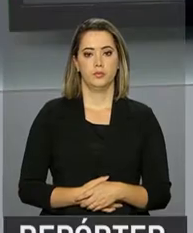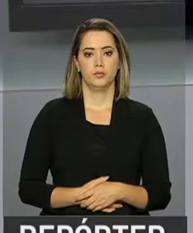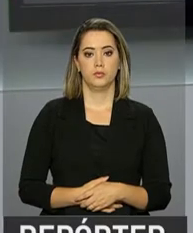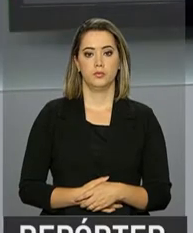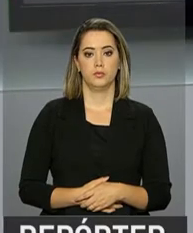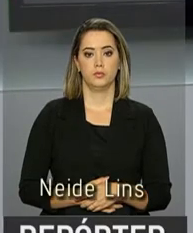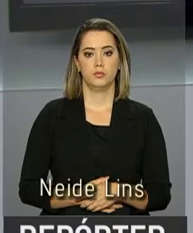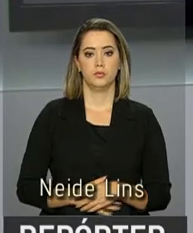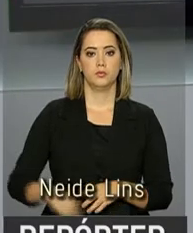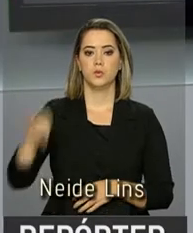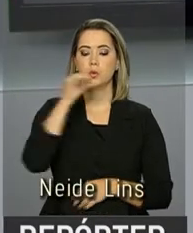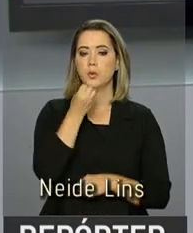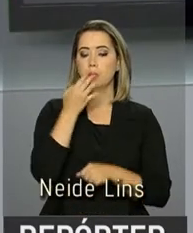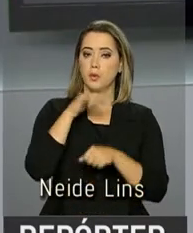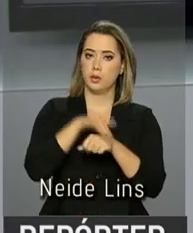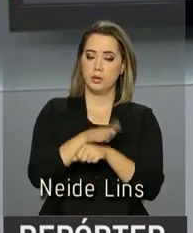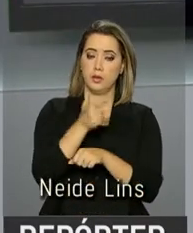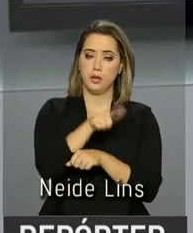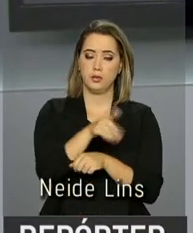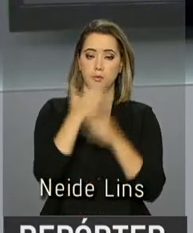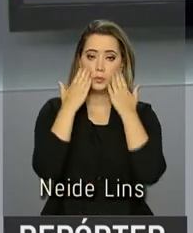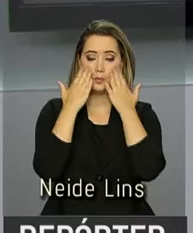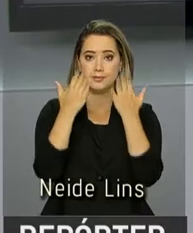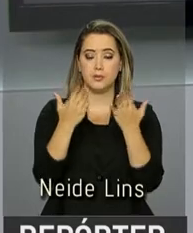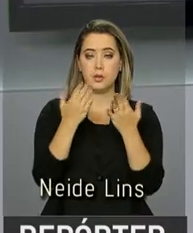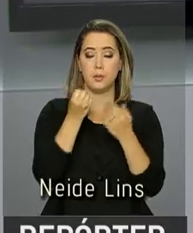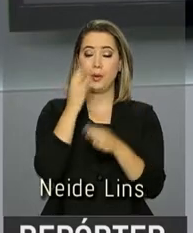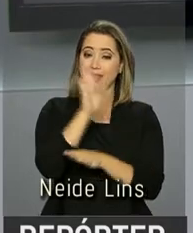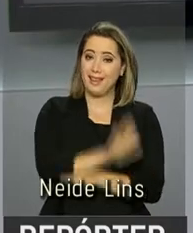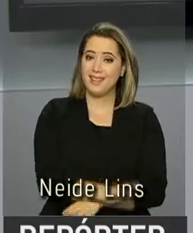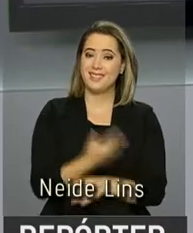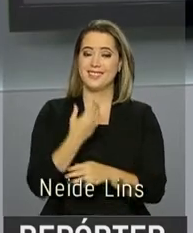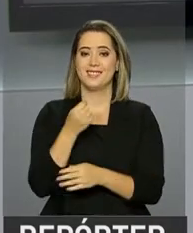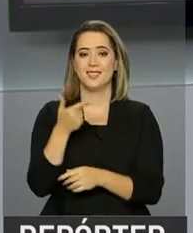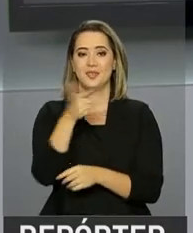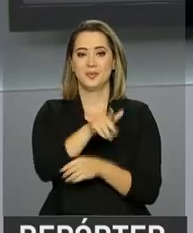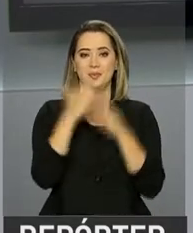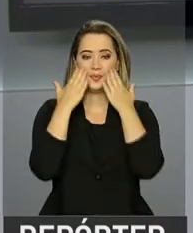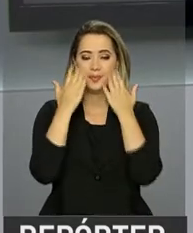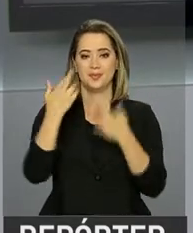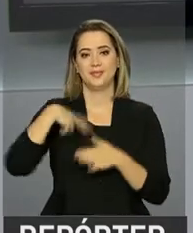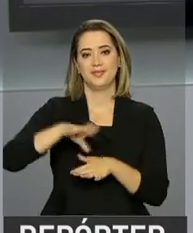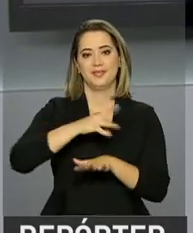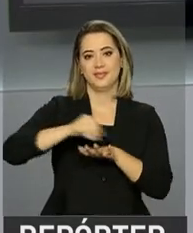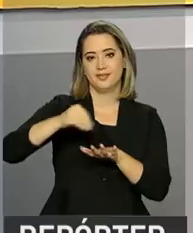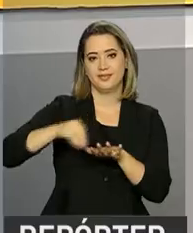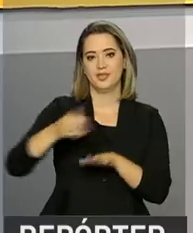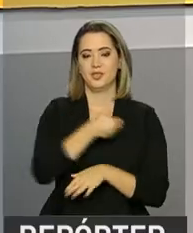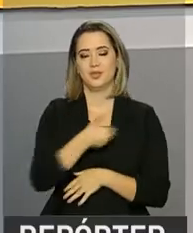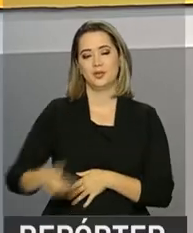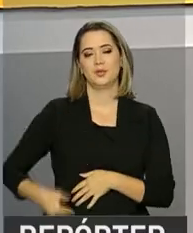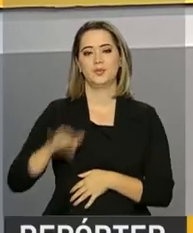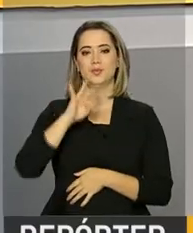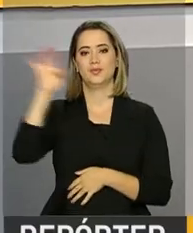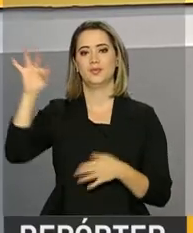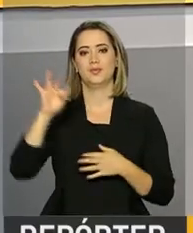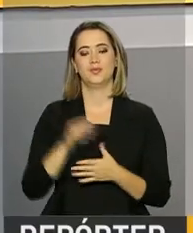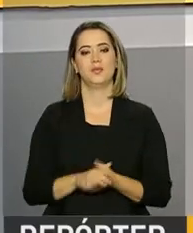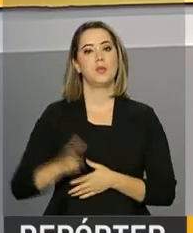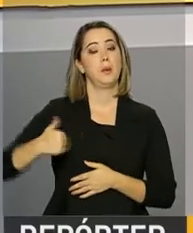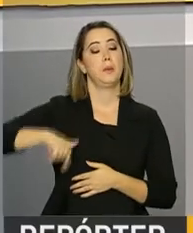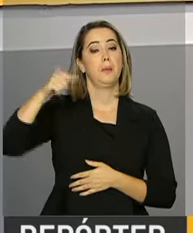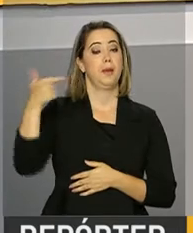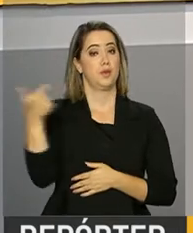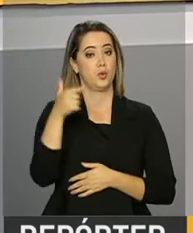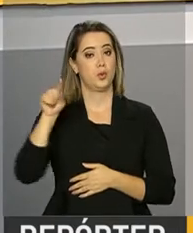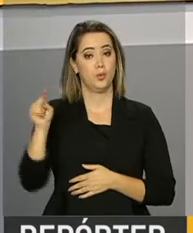olá boa tarde estamos de volta com repórter nbr as notícias do governo federal mais de duas mil agências